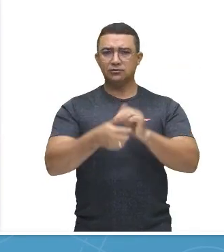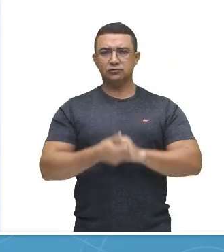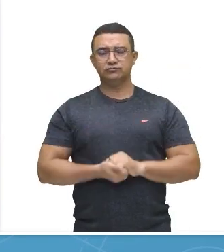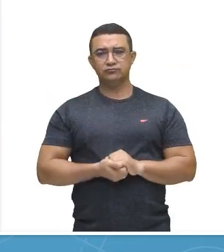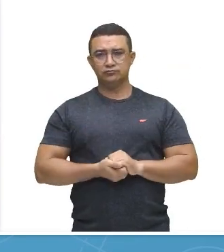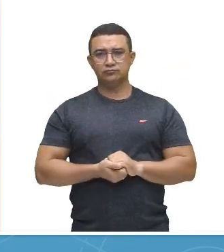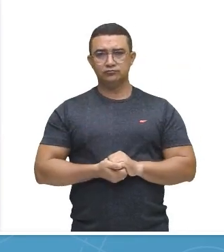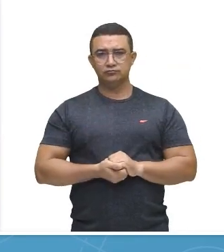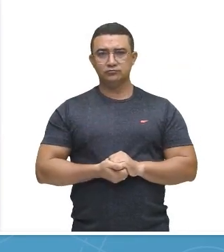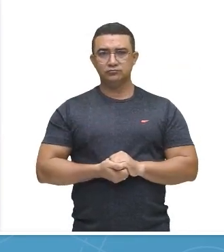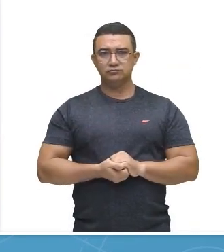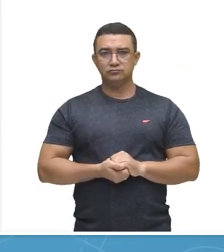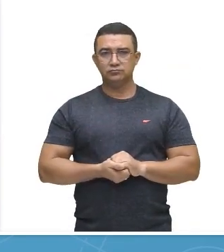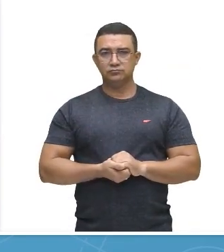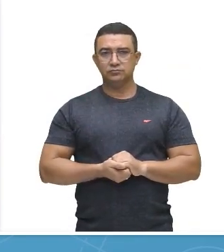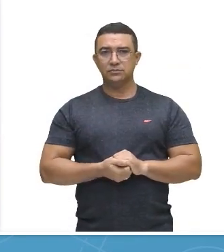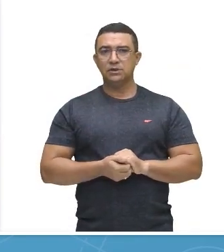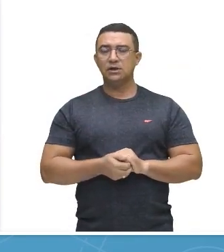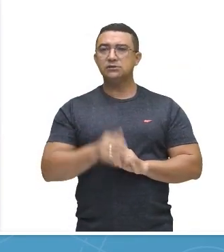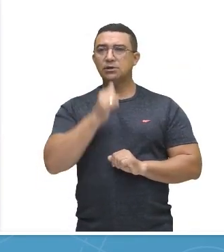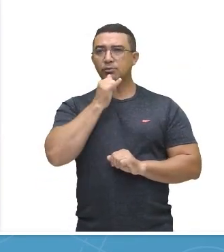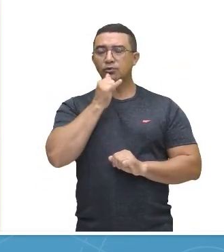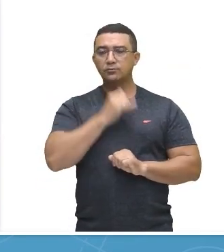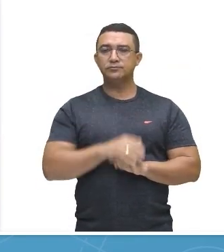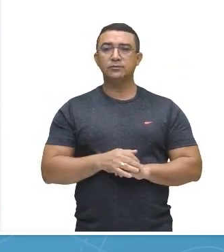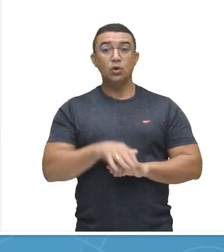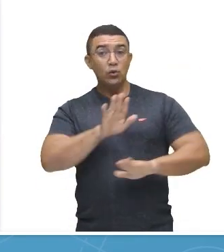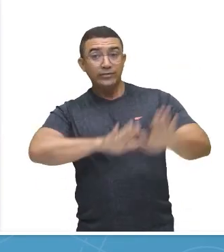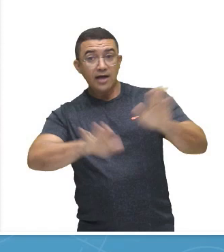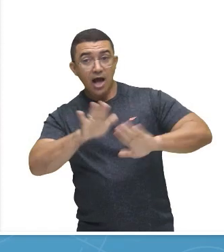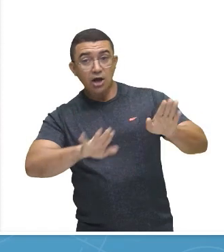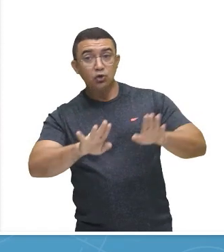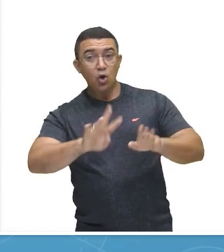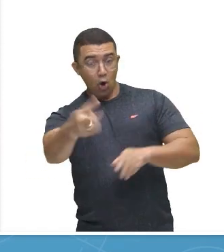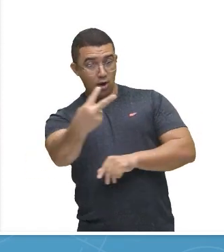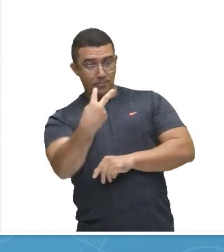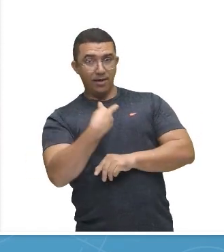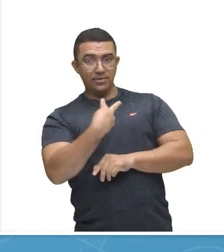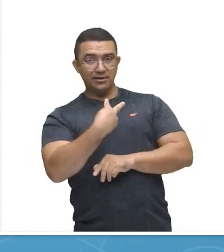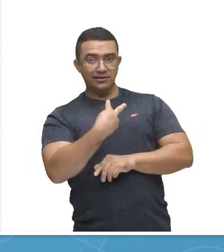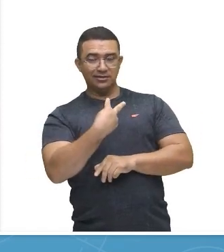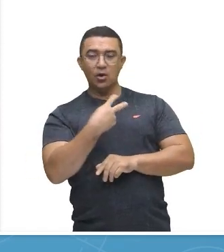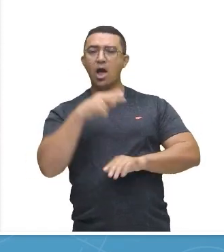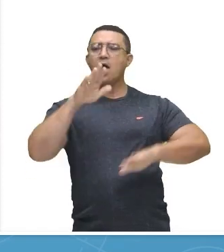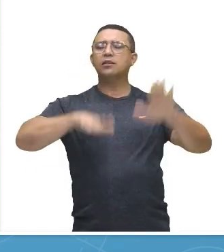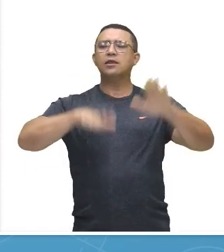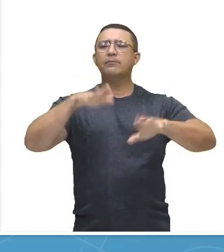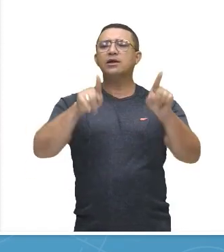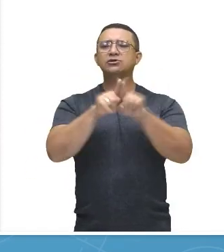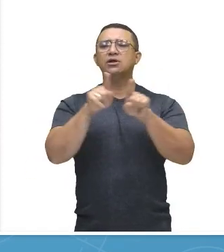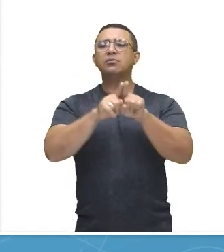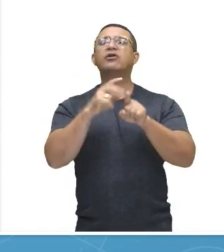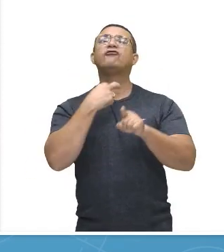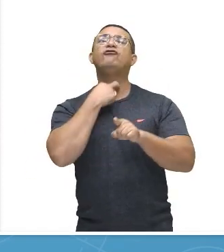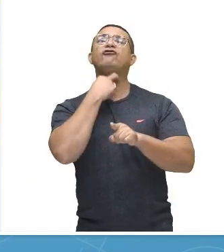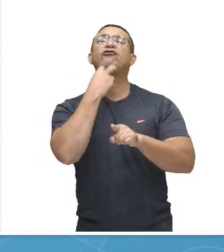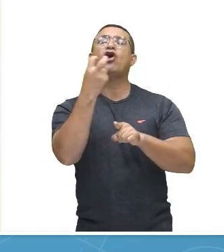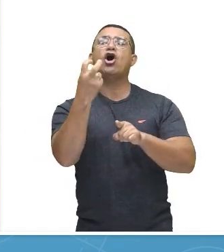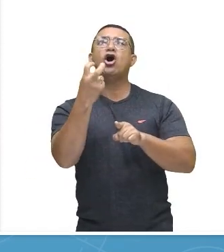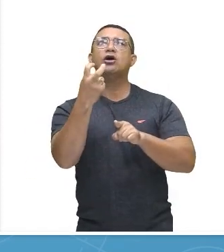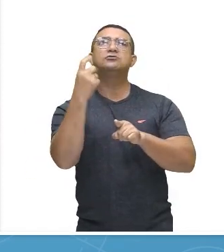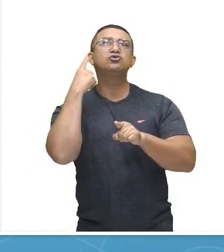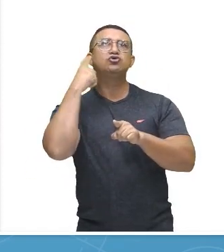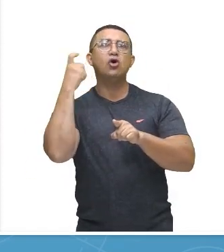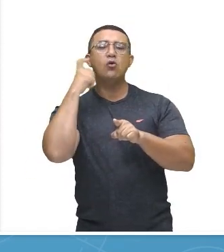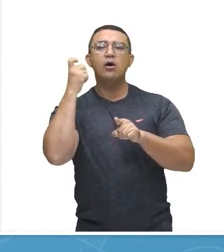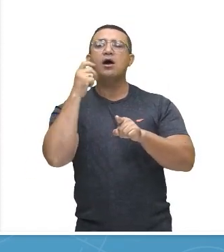sentido completo. Eu tenho também ali uma entonação. De acordo com a entonação que eu utilizo, eu vou classificando